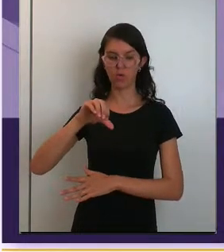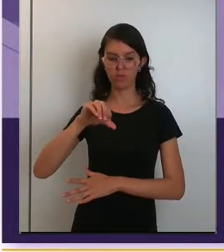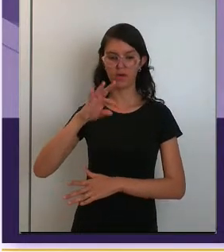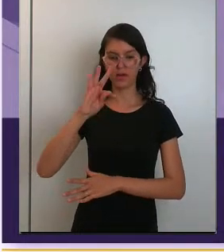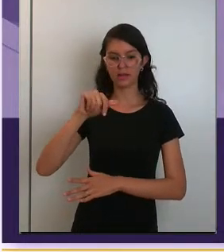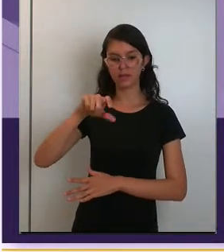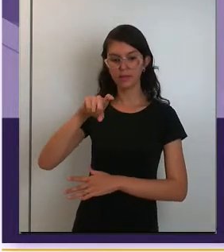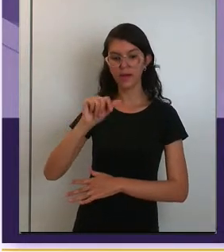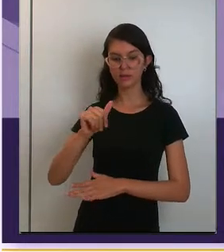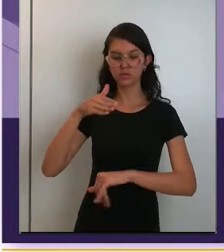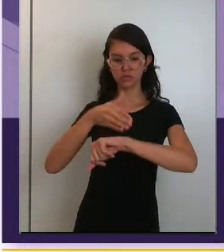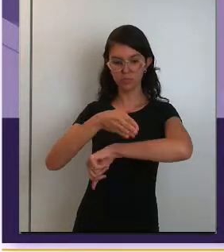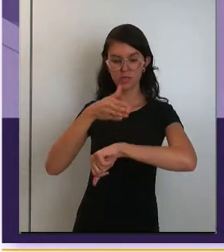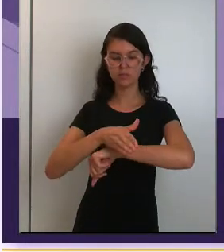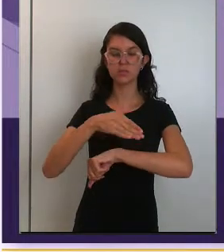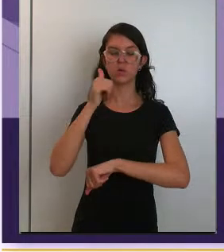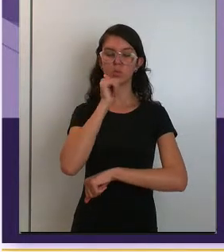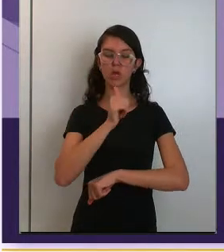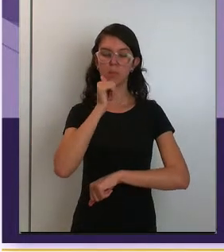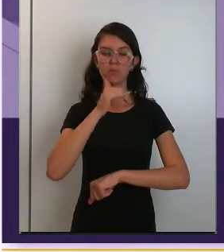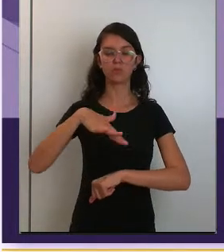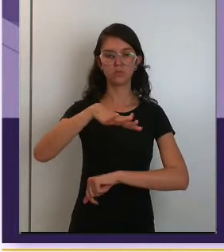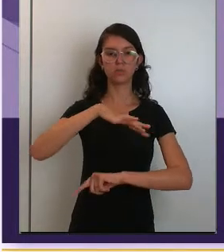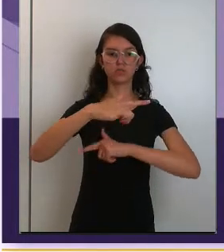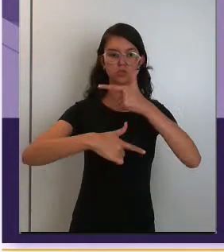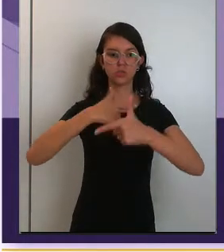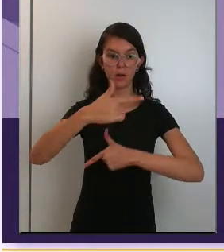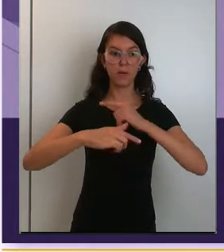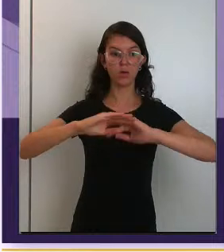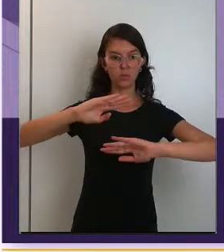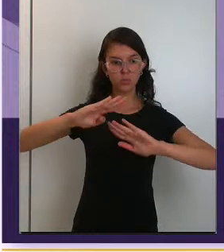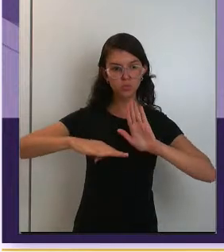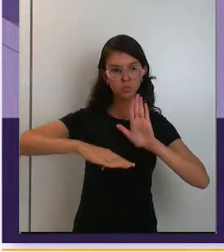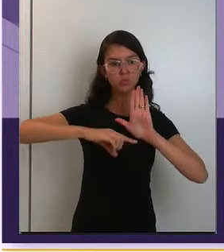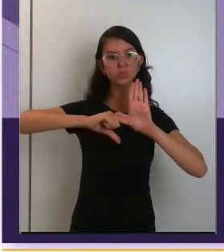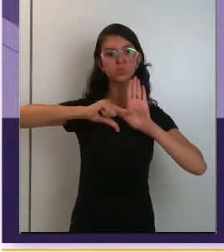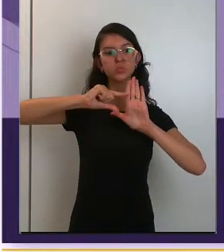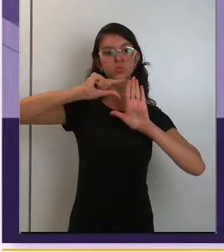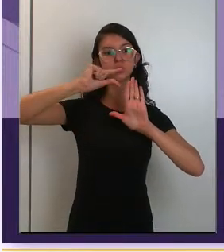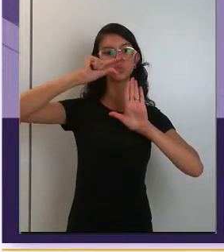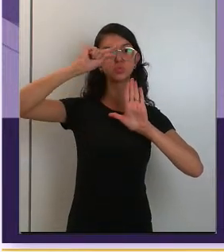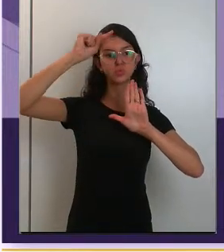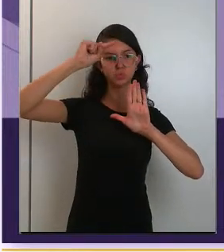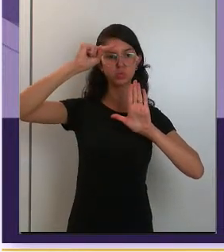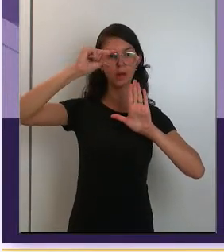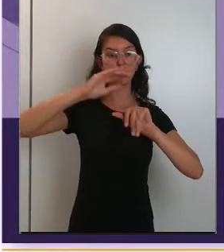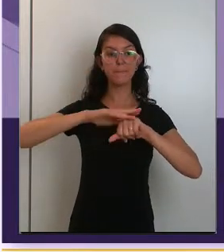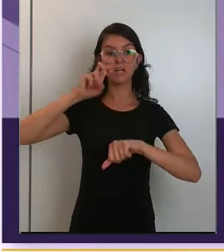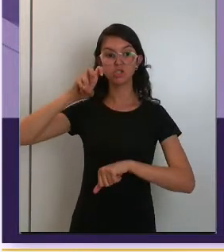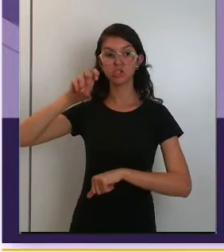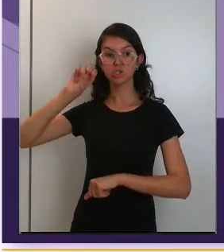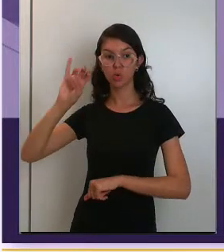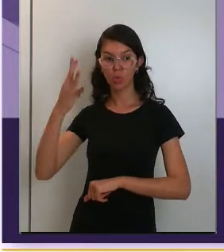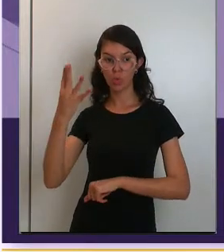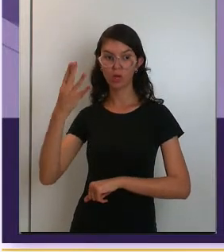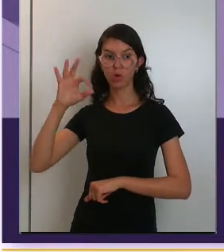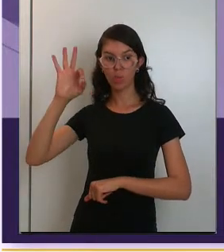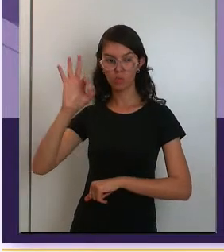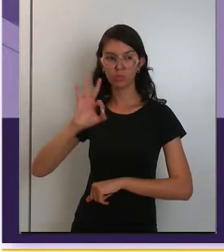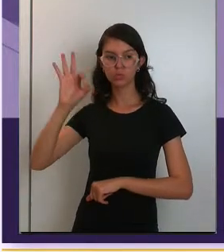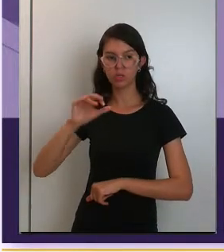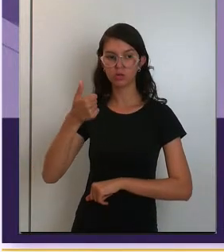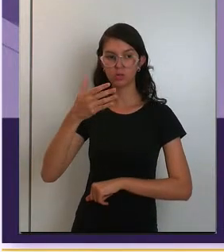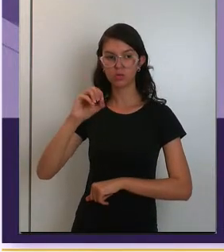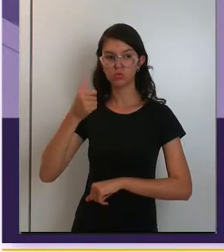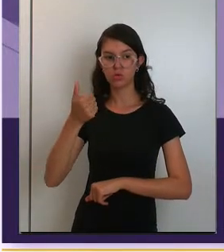participação feminina no mercado de trabalho veio crescendo continuamente e atingiu um pouco mais de 54% em 2019.